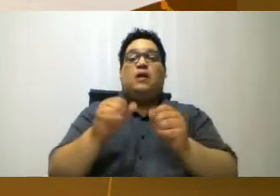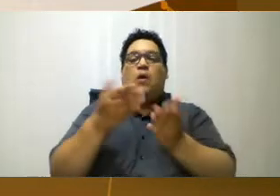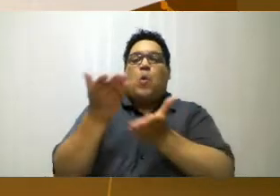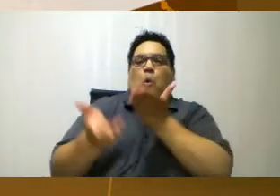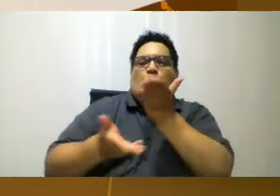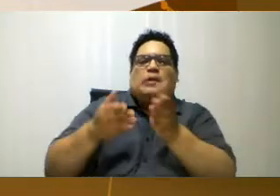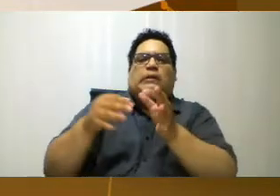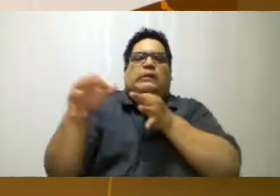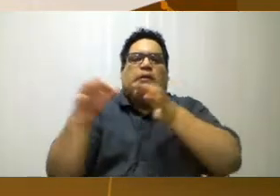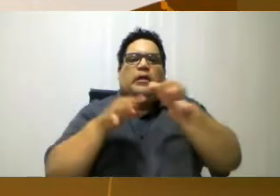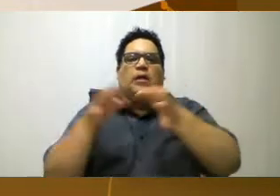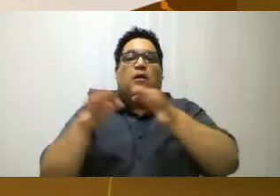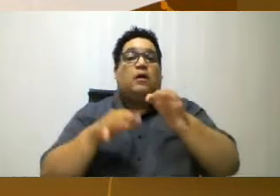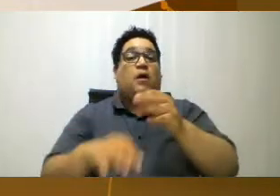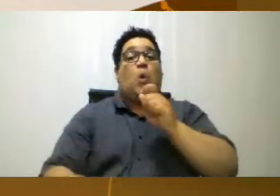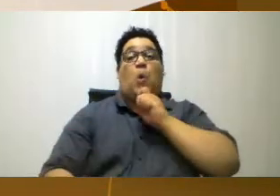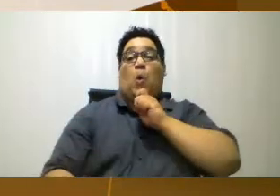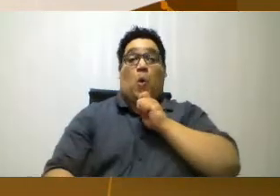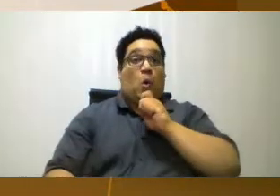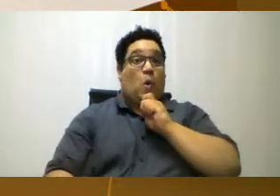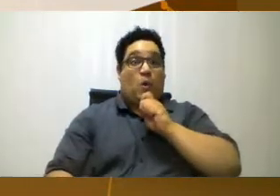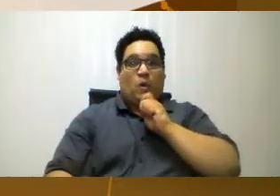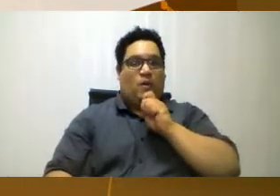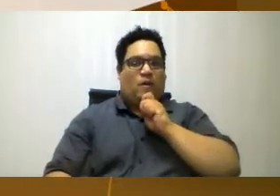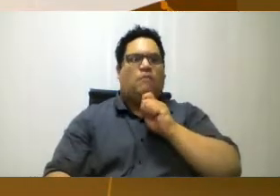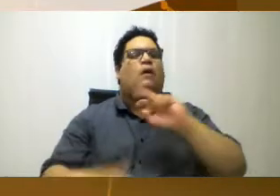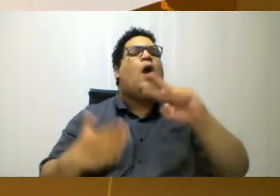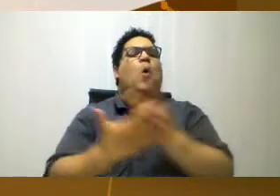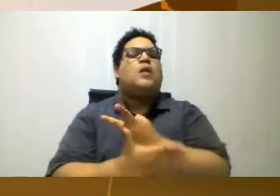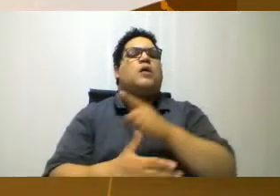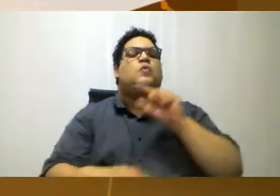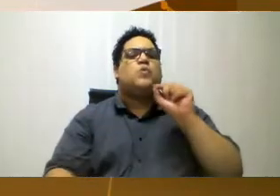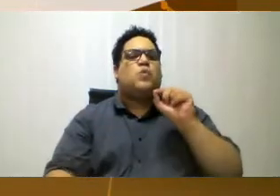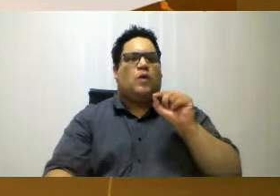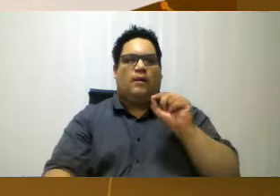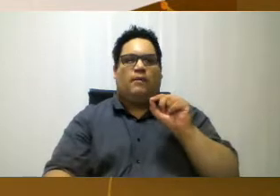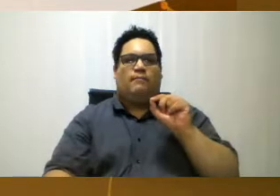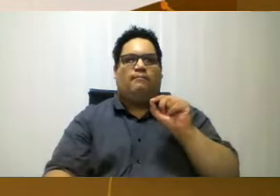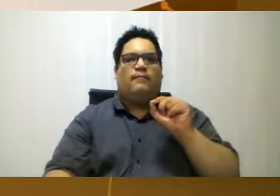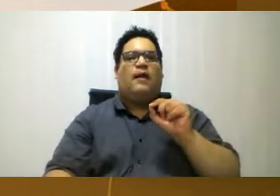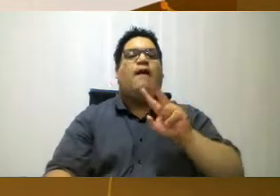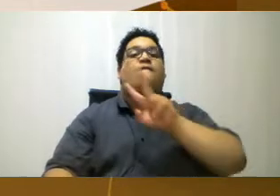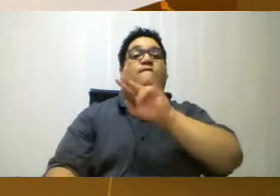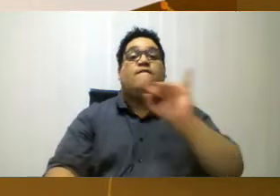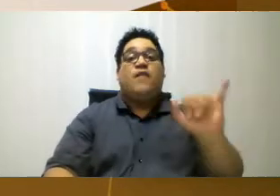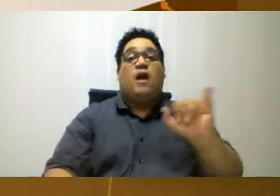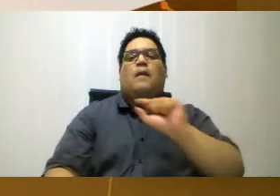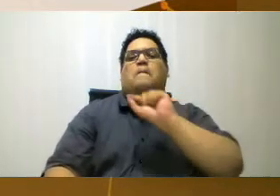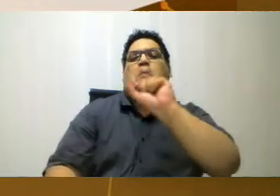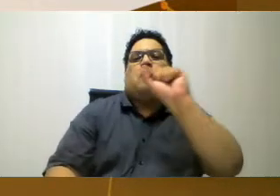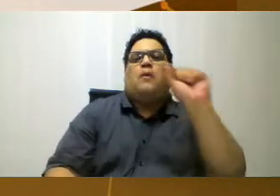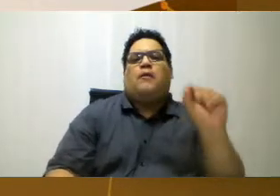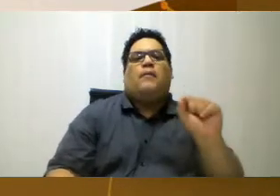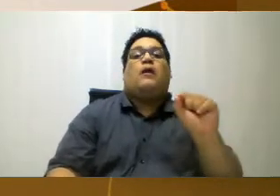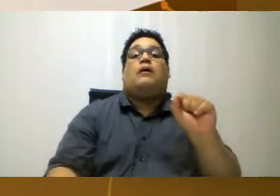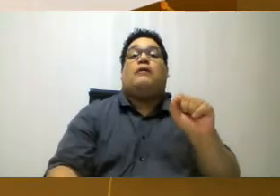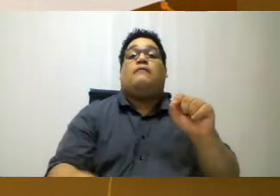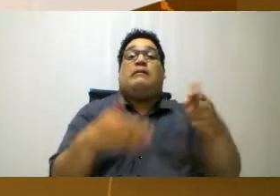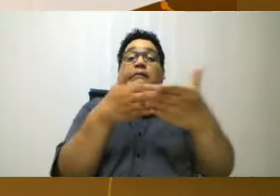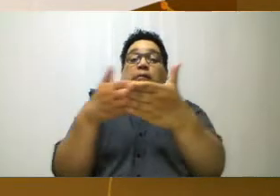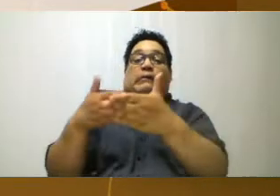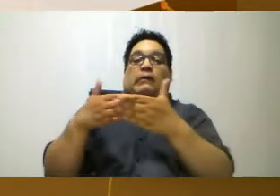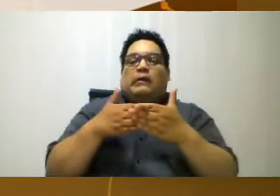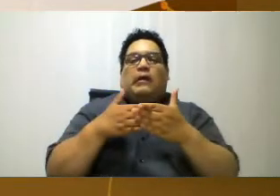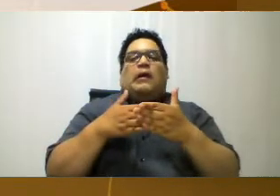feito um tratamento dessa isolação, ela deposita sobre a isolação, diminui os canais de circulação